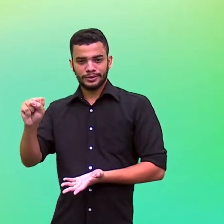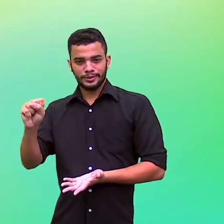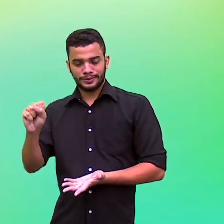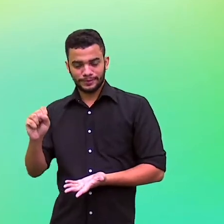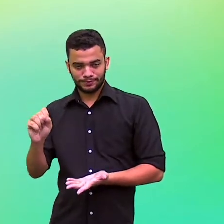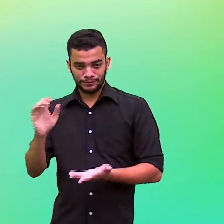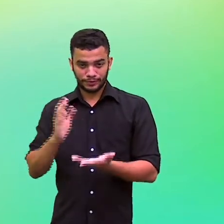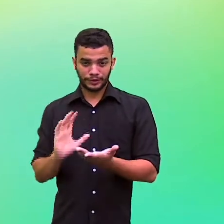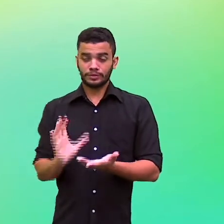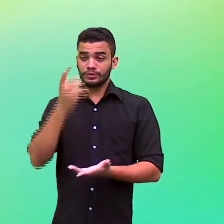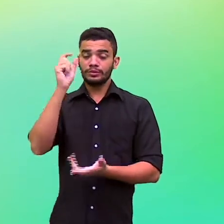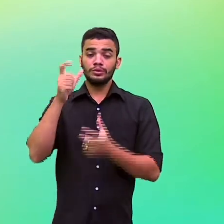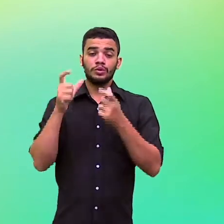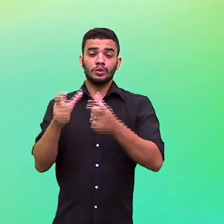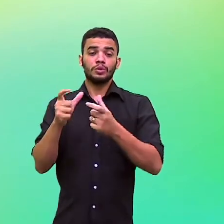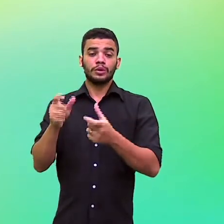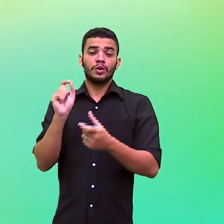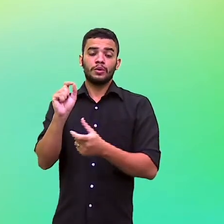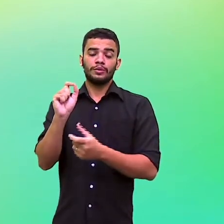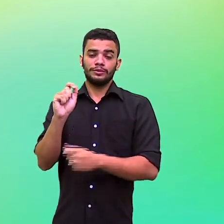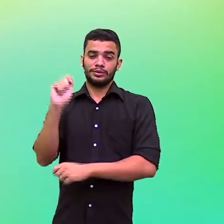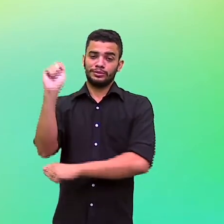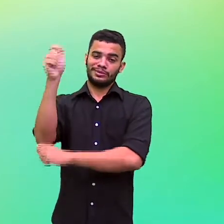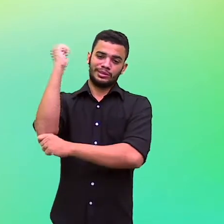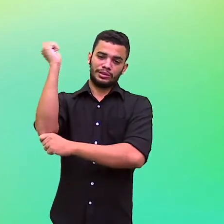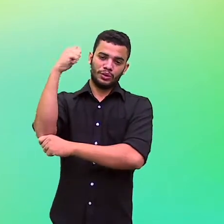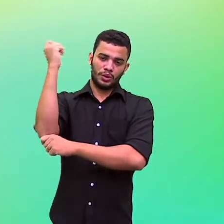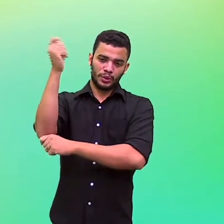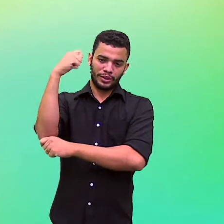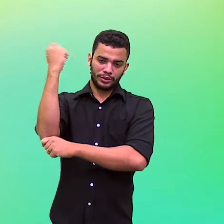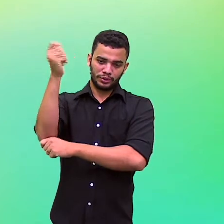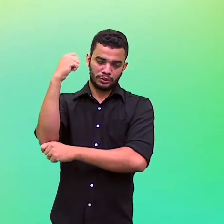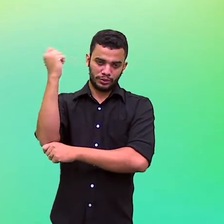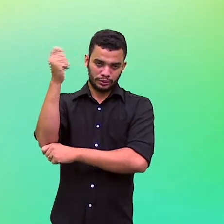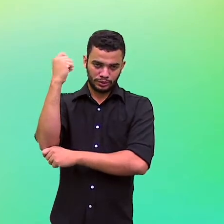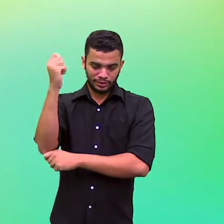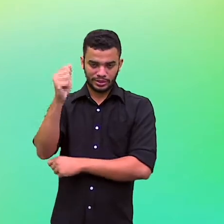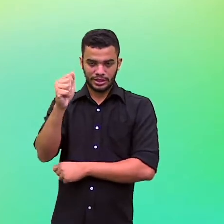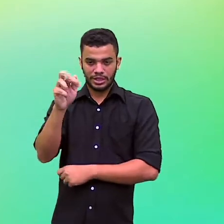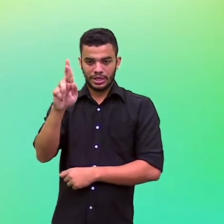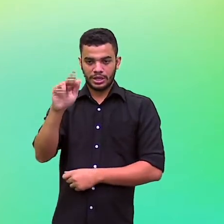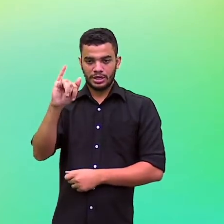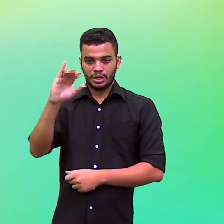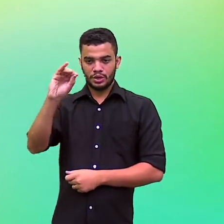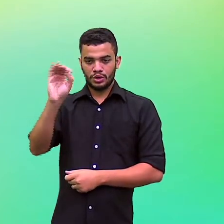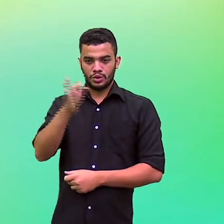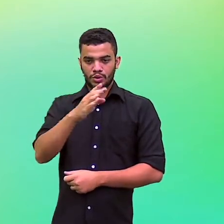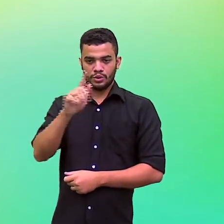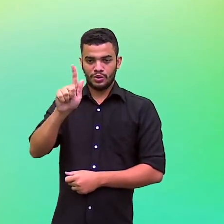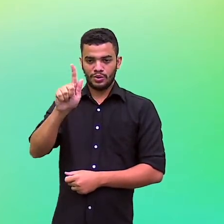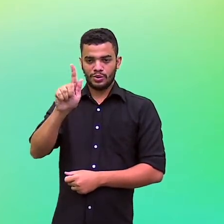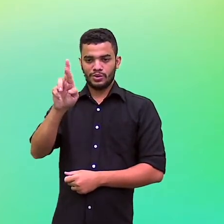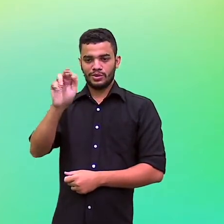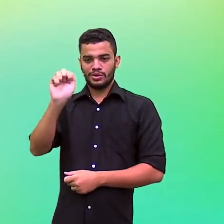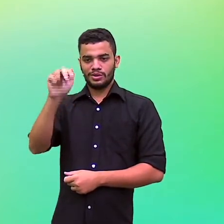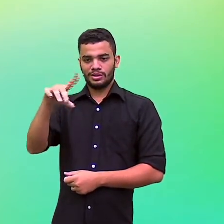Sul, atual Rio Grande do Sul. Aconteceu nos anos de 1835